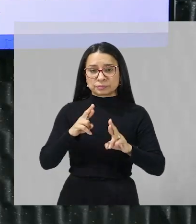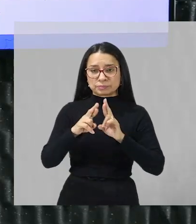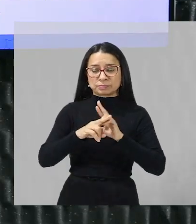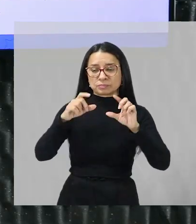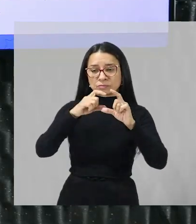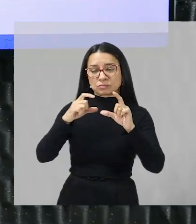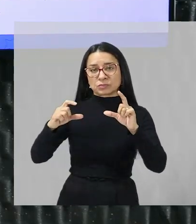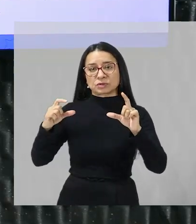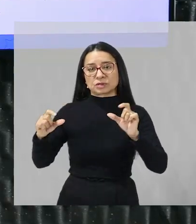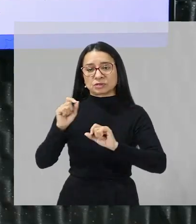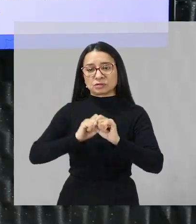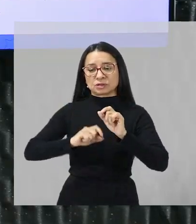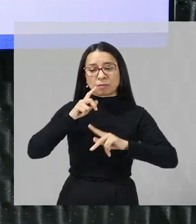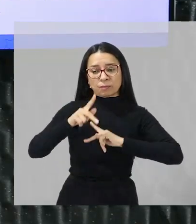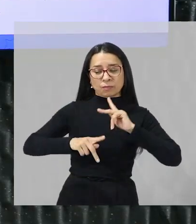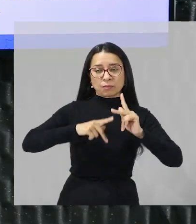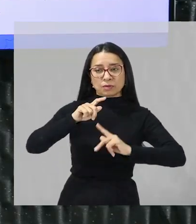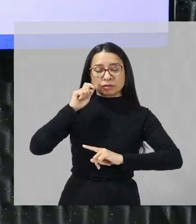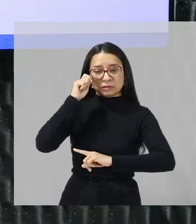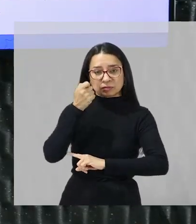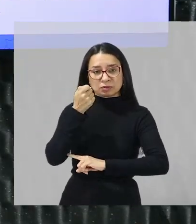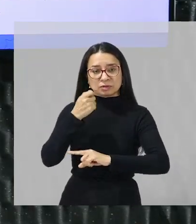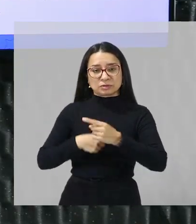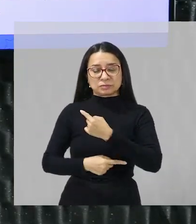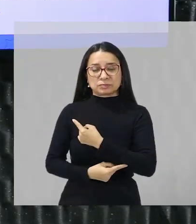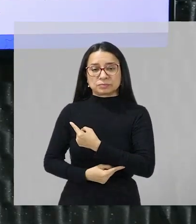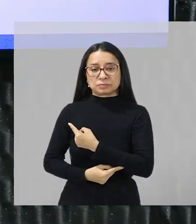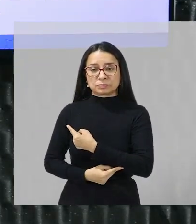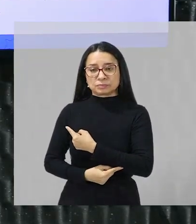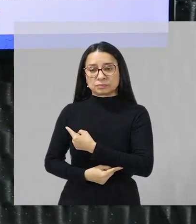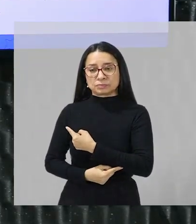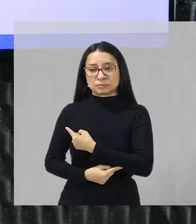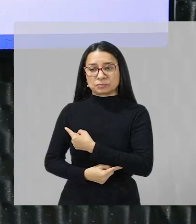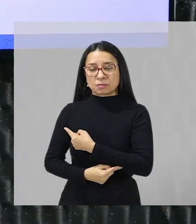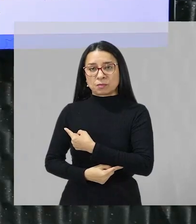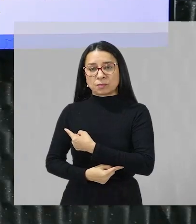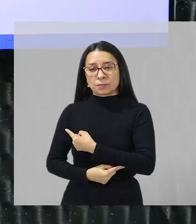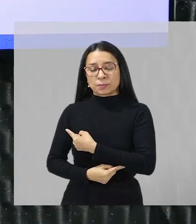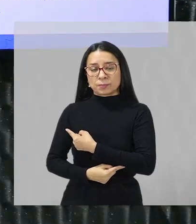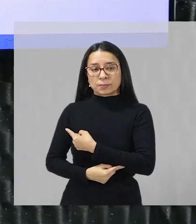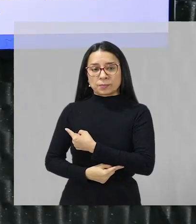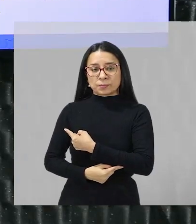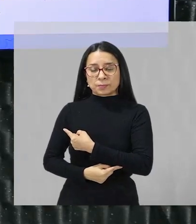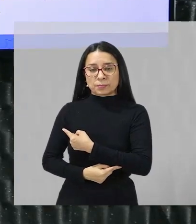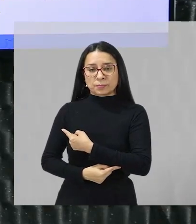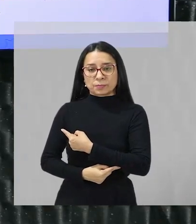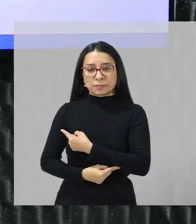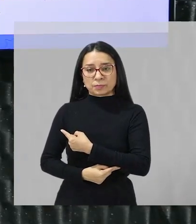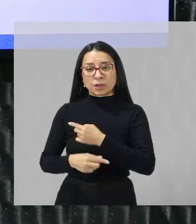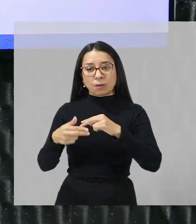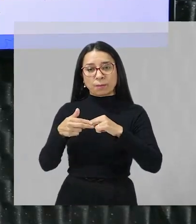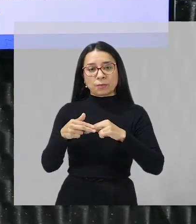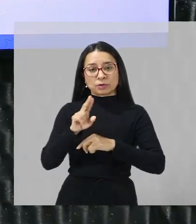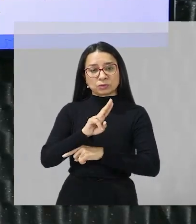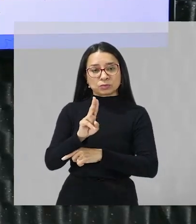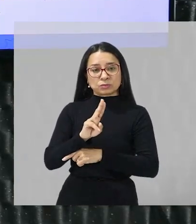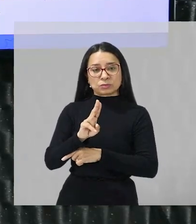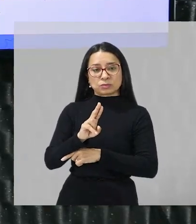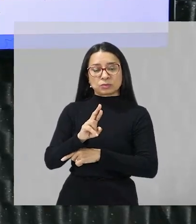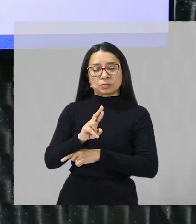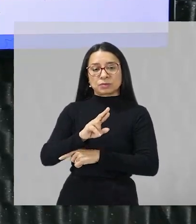as identidades humanas são múltiplas e plurais. Grifou de novo. As identidades são múltiplas e